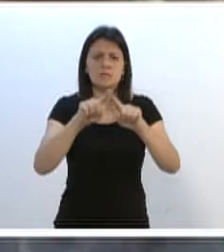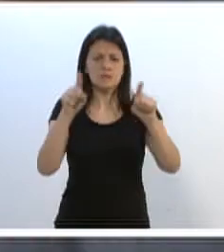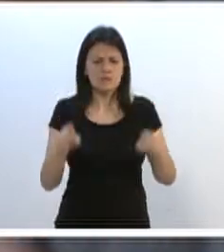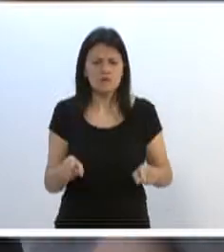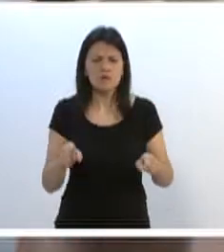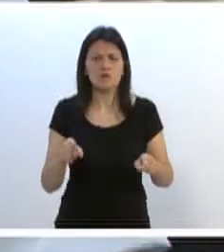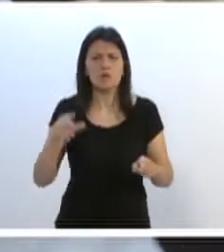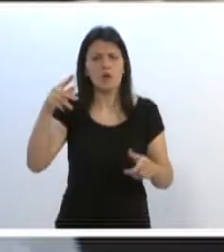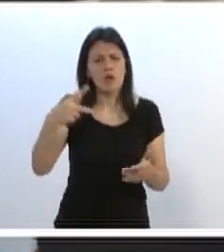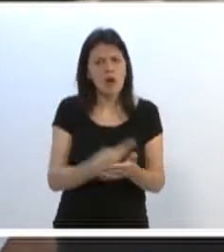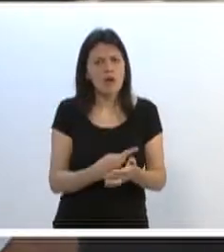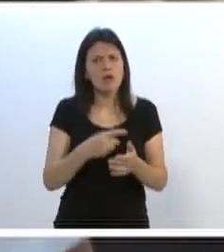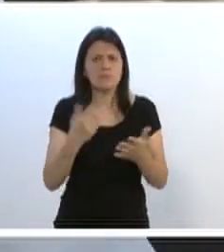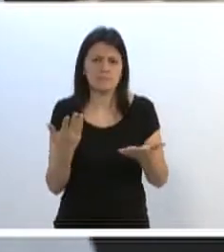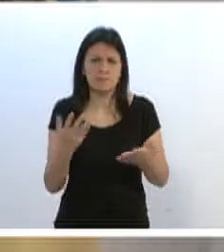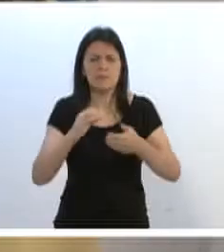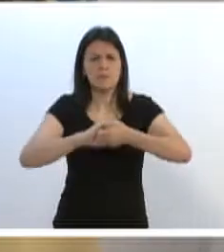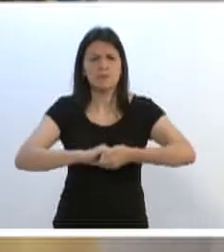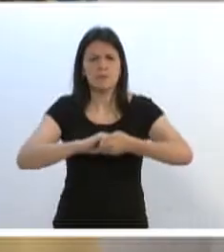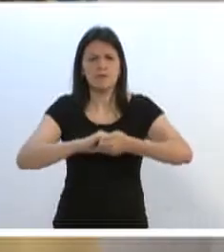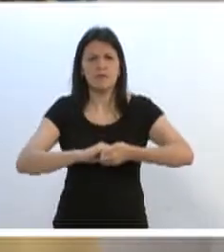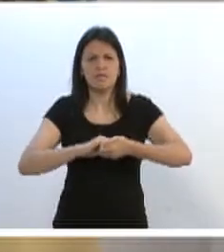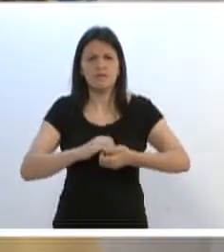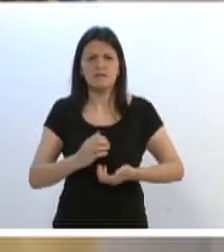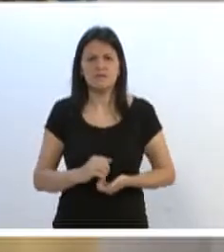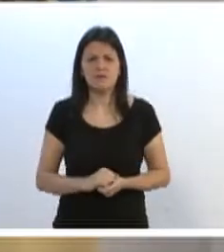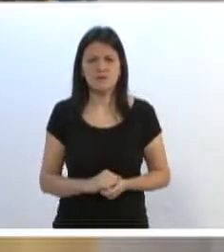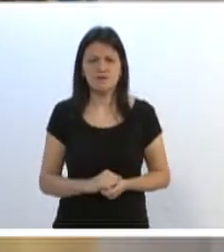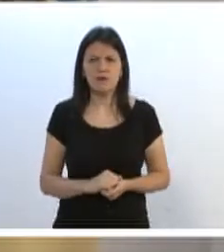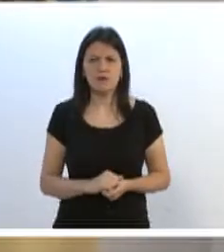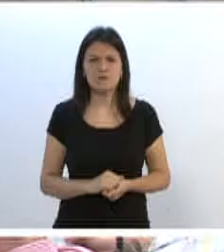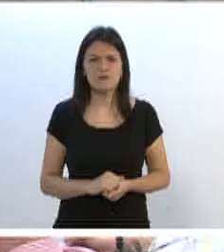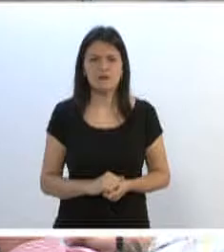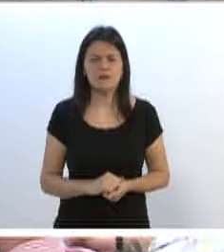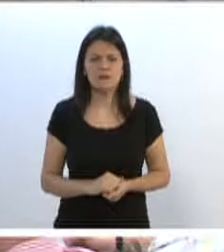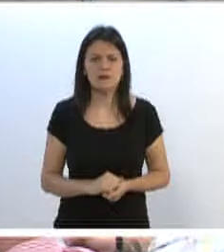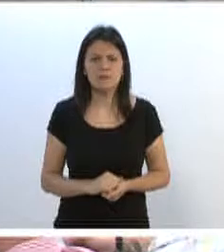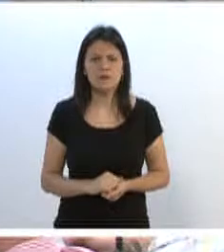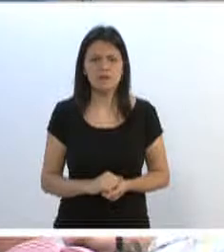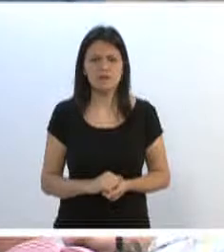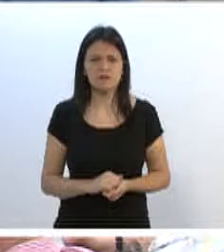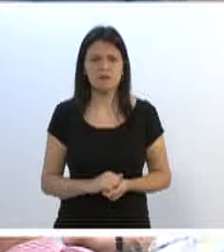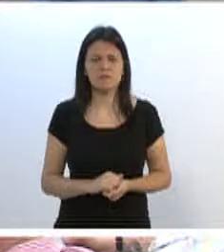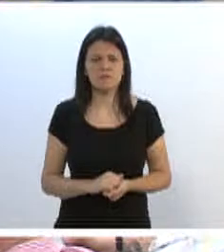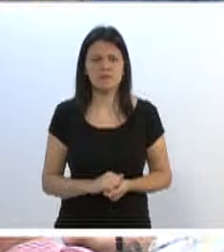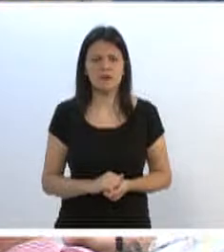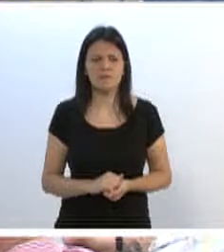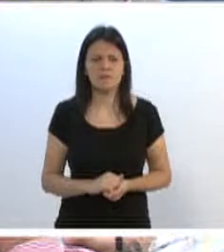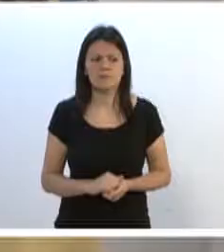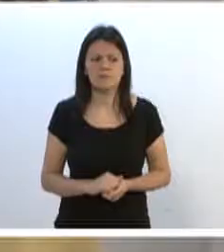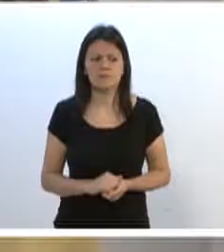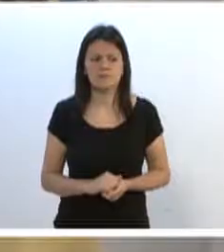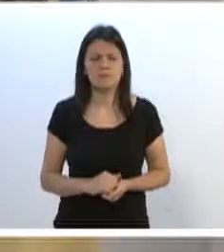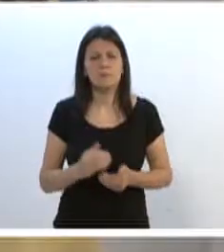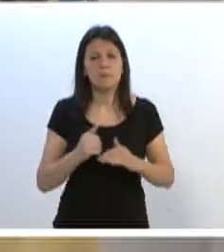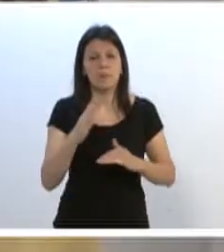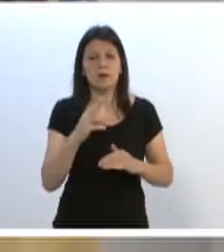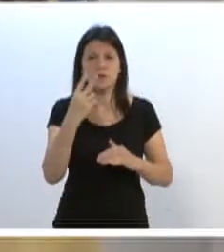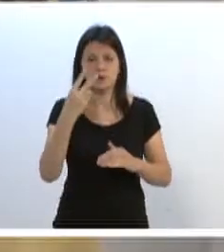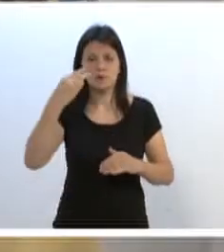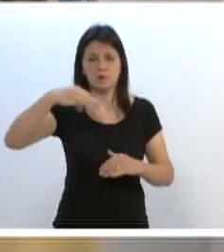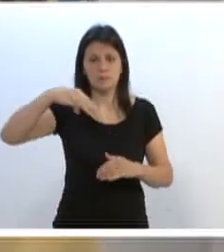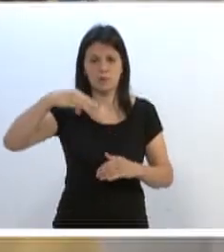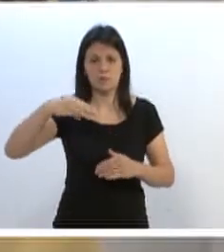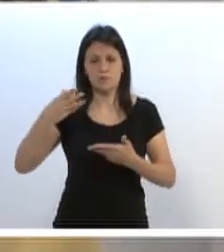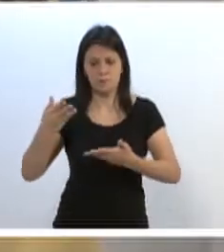autoridade. Parabéns por esse tema. Obrigado. Me concede mais 2 minutos, presidente. Mais 2 minutos a Vossa Excelência. Então fica